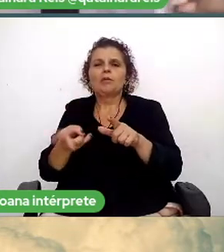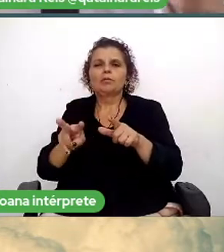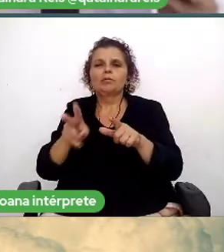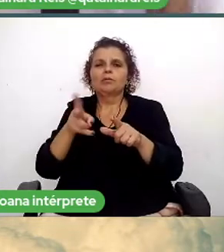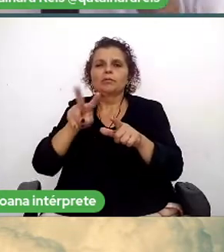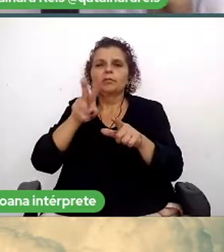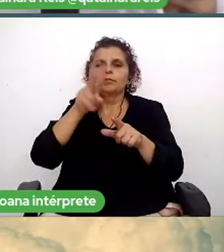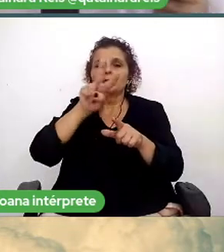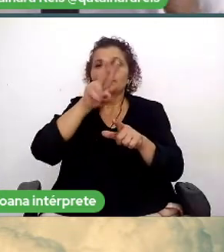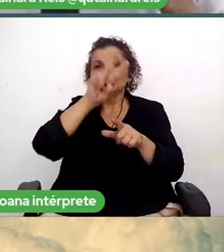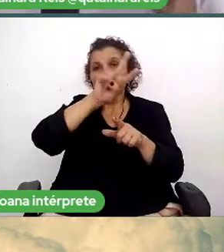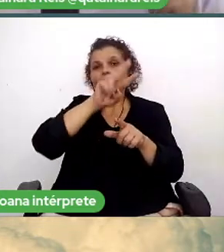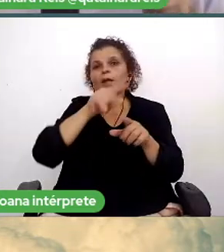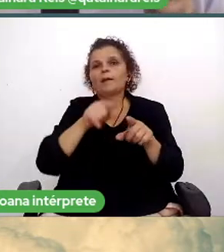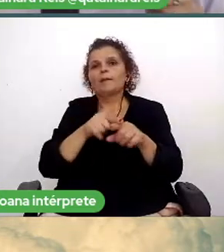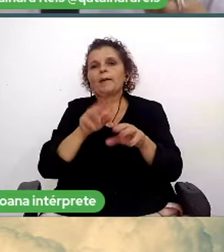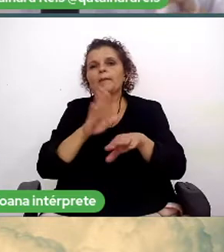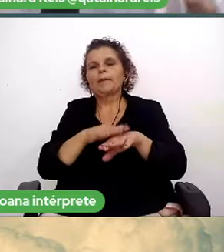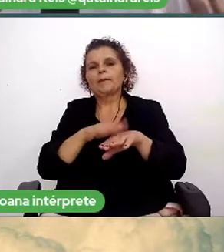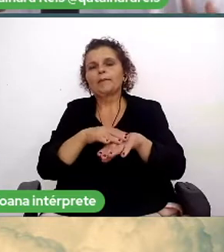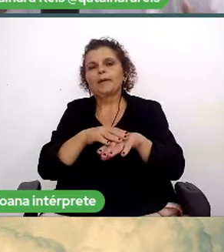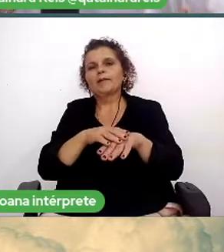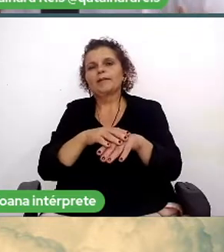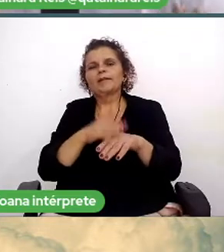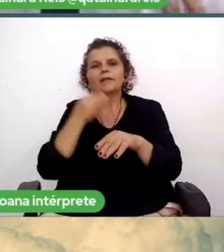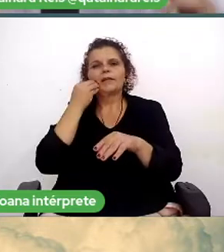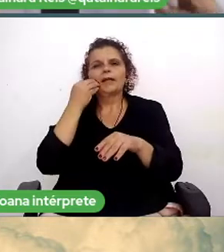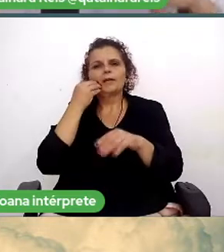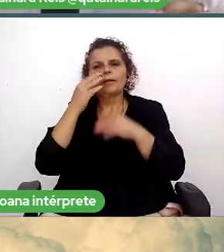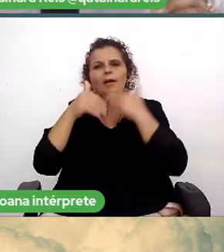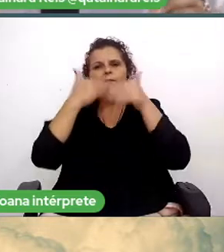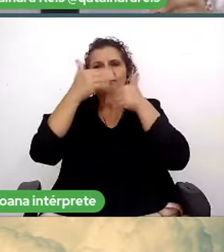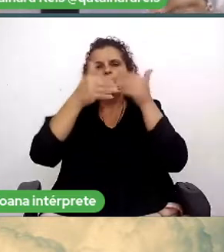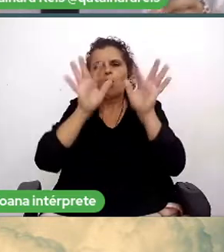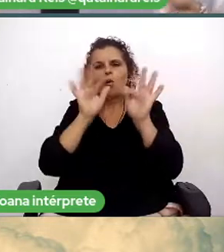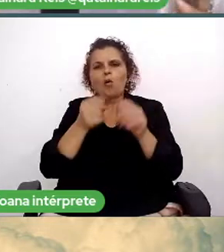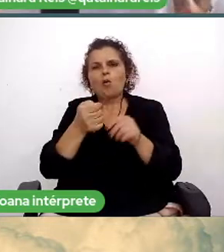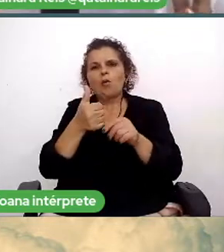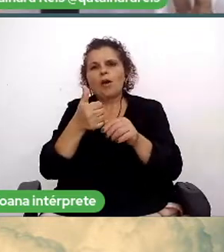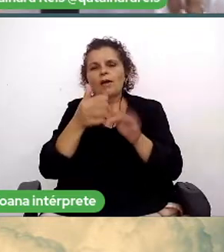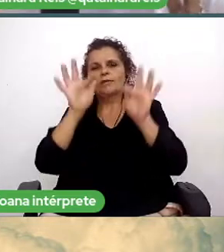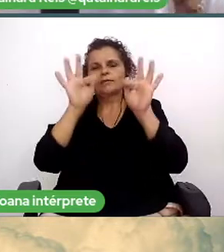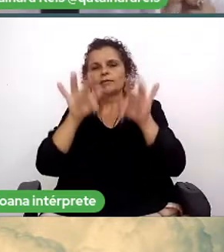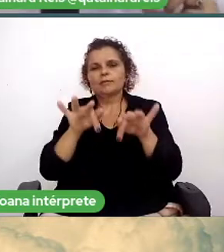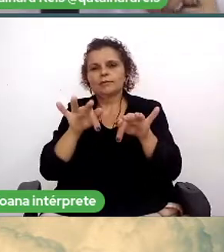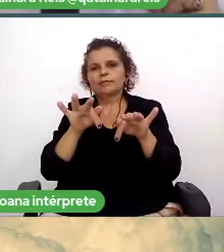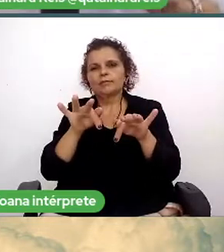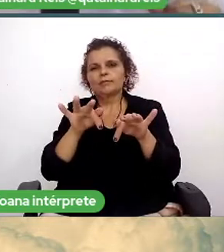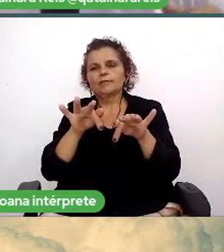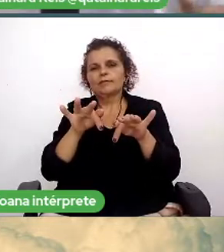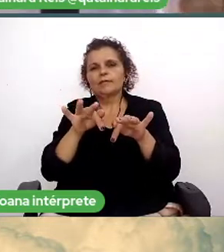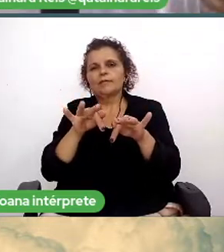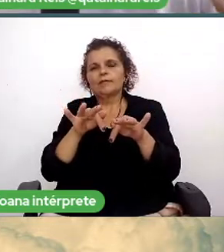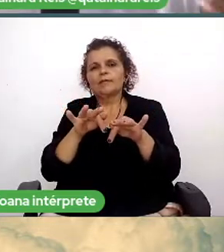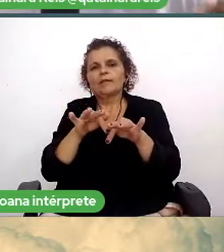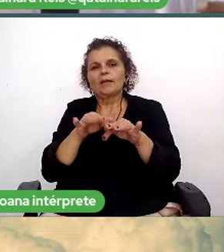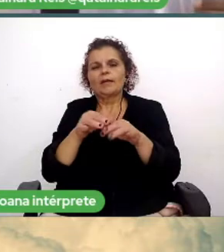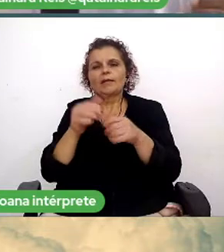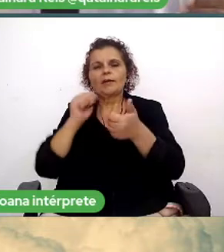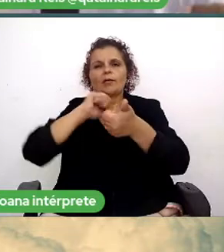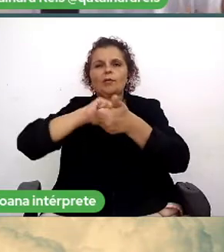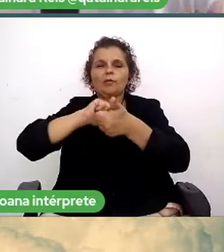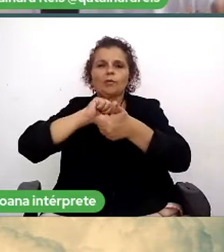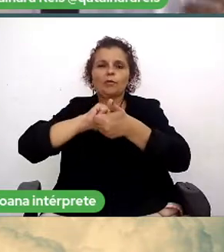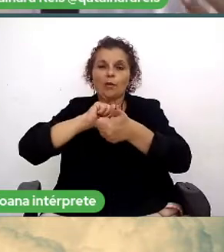um pouquinho mais para a direita, né? Ou seja, um pouquinho mais para o final. É como se a qualidade,